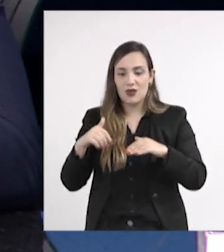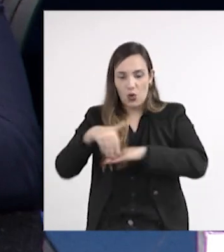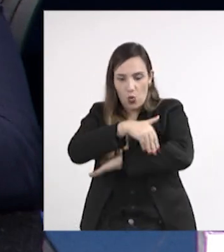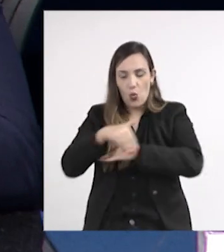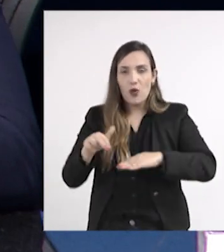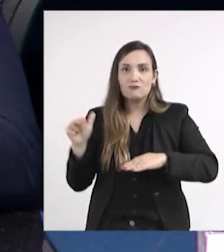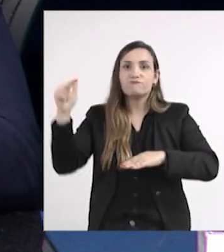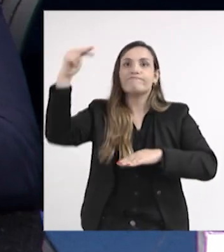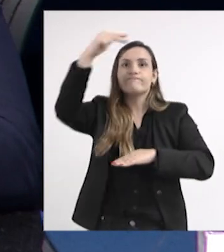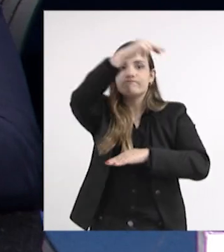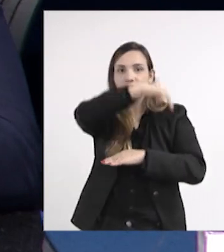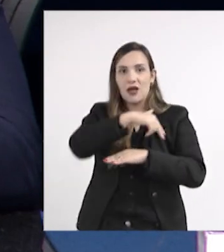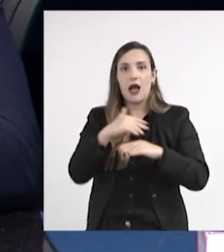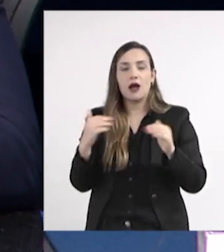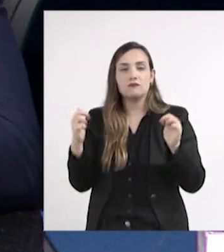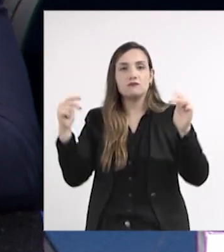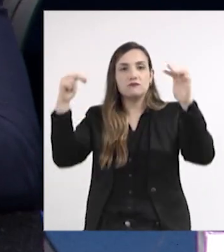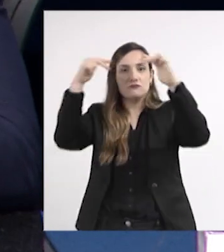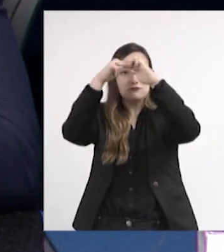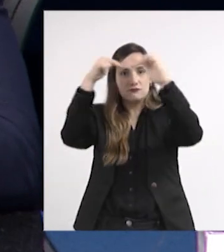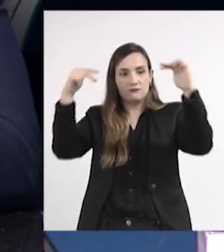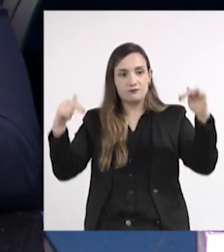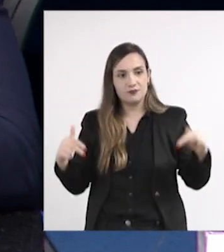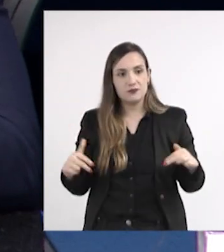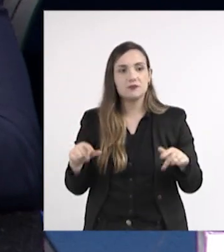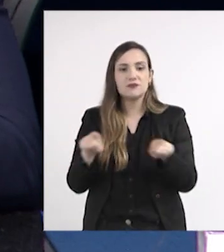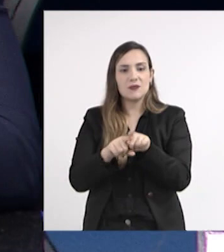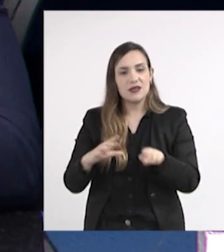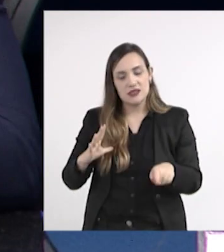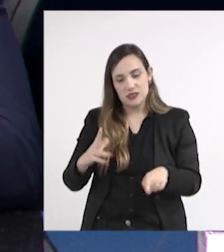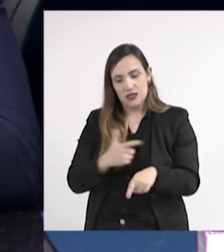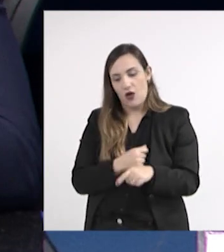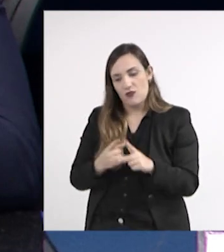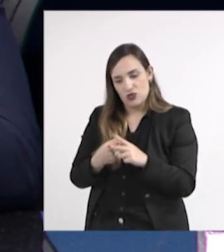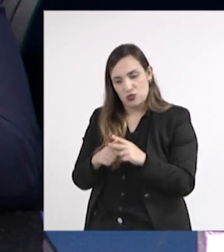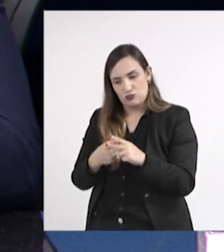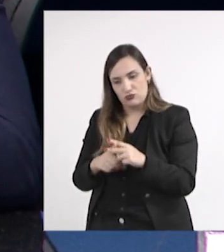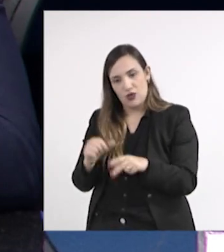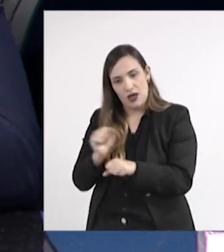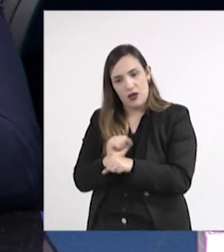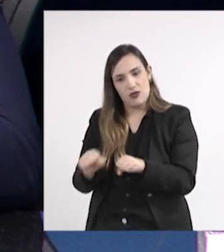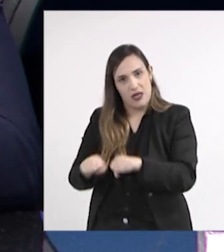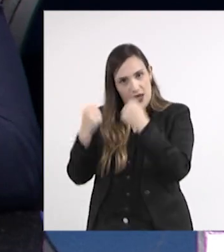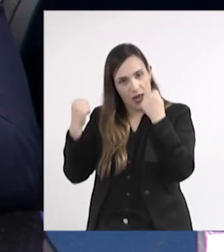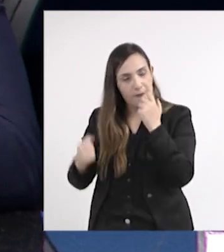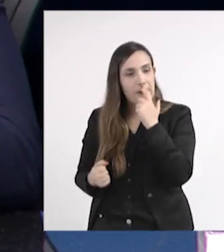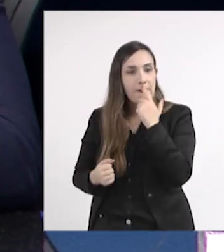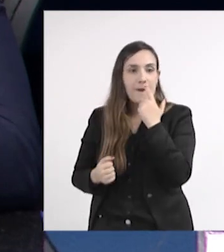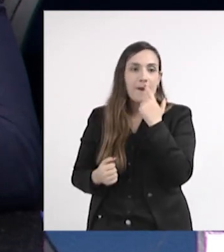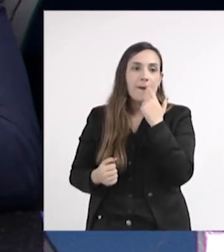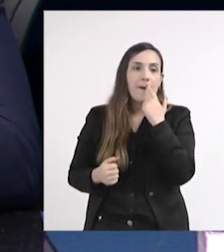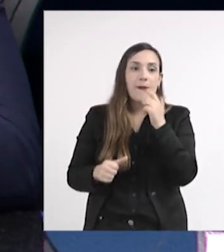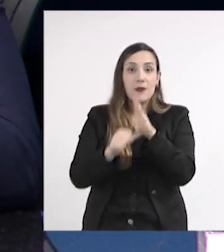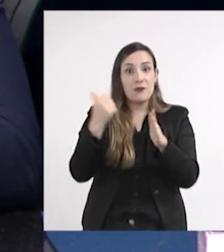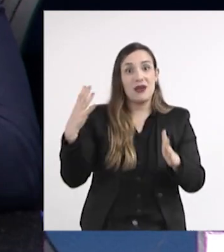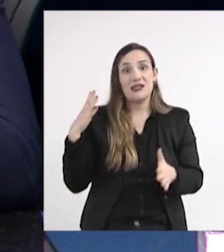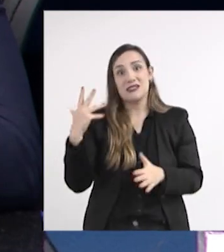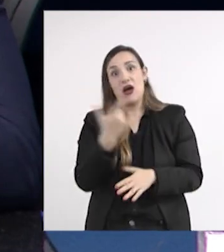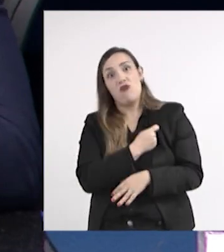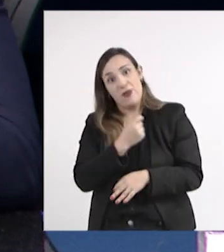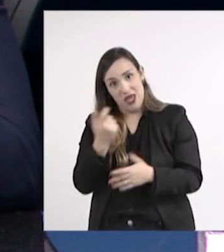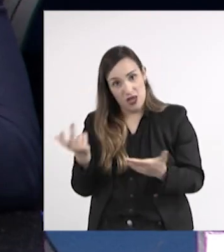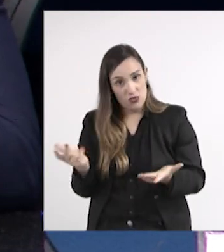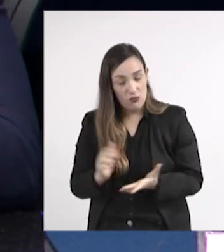serviços operacionais, serviços de socorro mecânico, de primeiros socorros